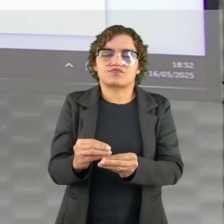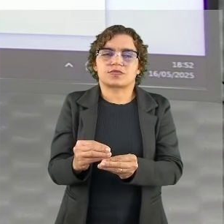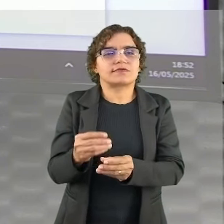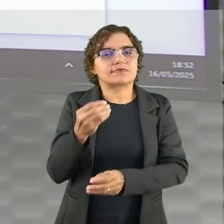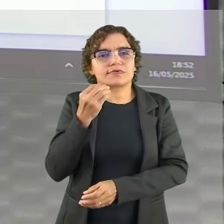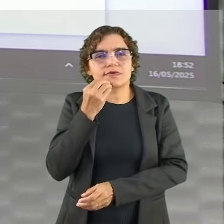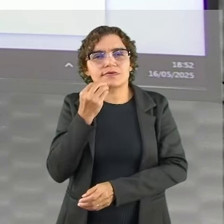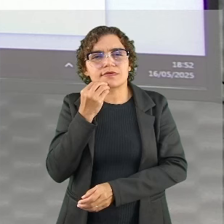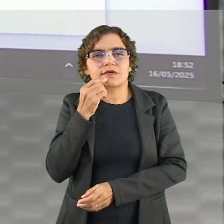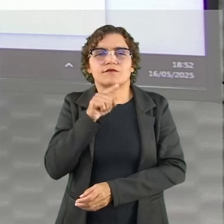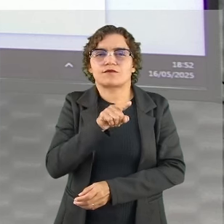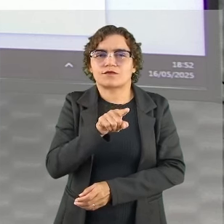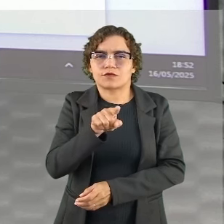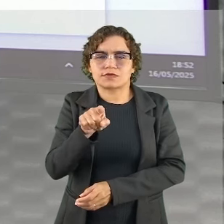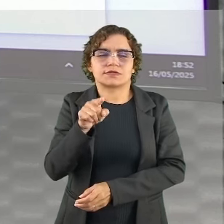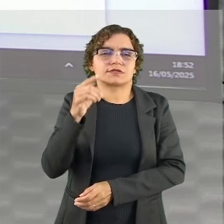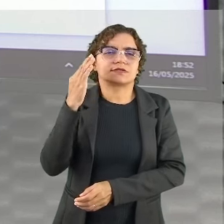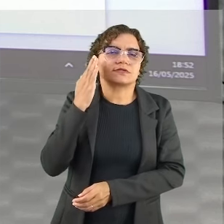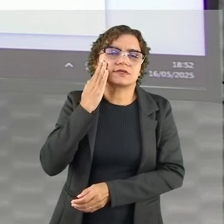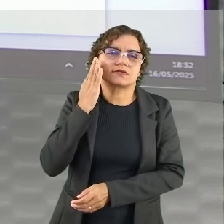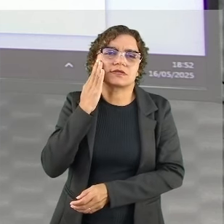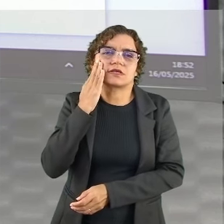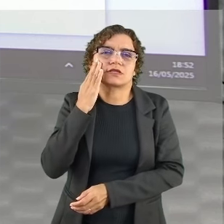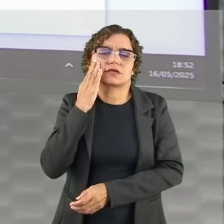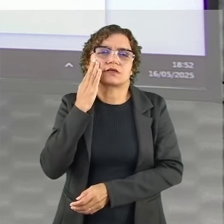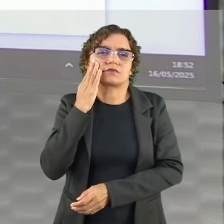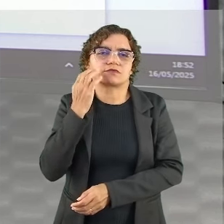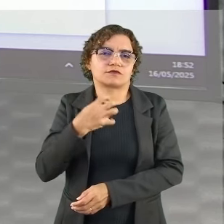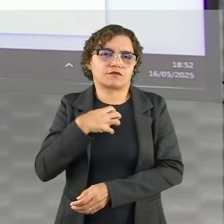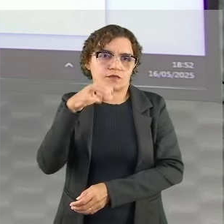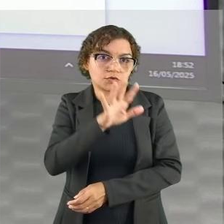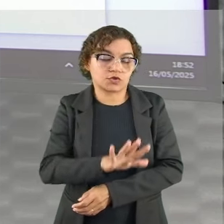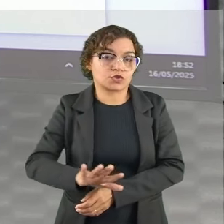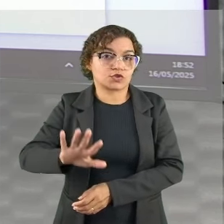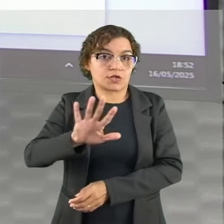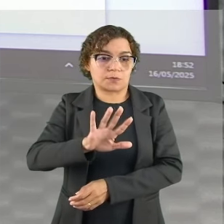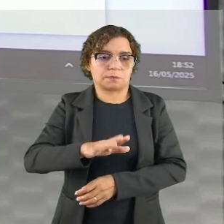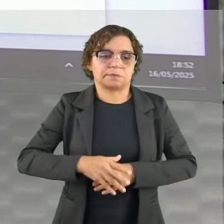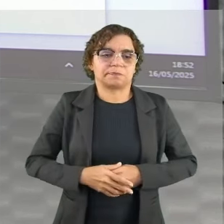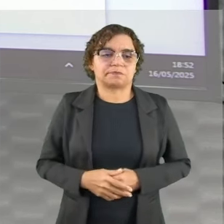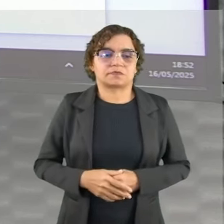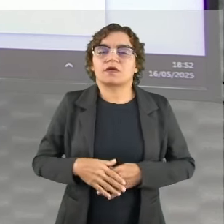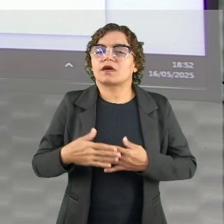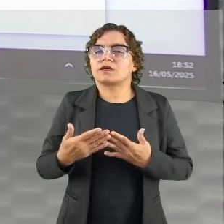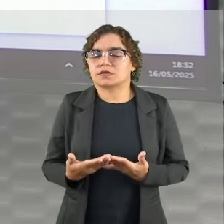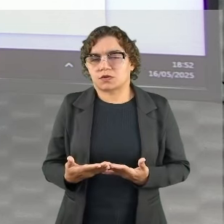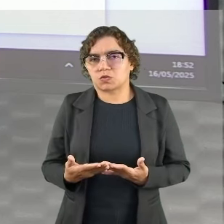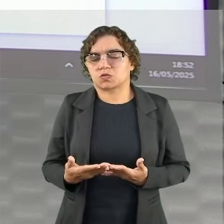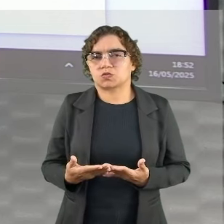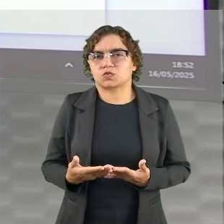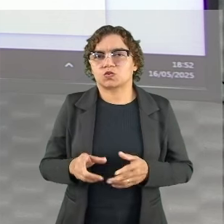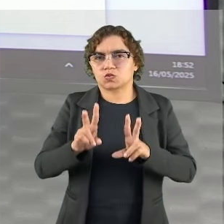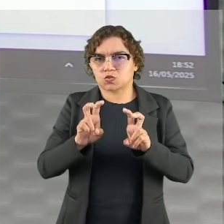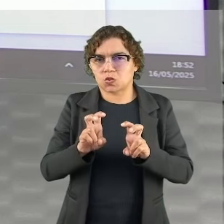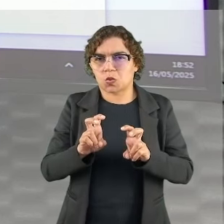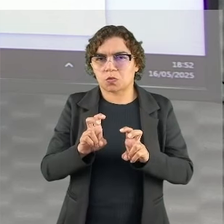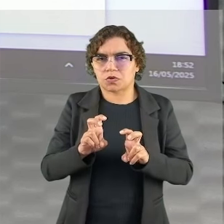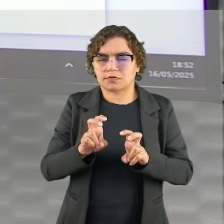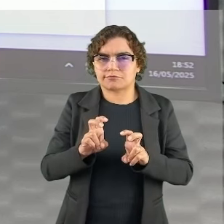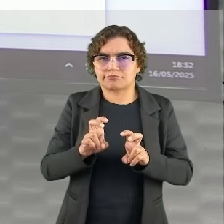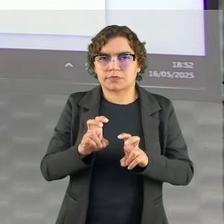para que vocês consigam compreender, né, o geralzão dessa obra dele. E aí, quando a gente fala de epistemologia,